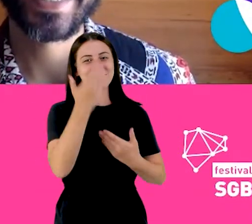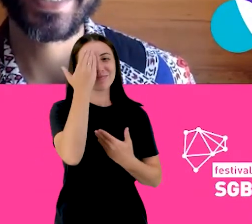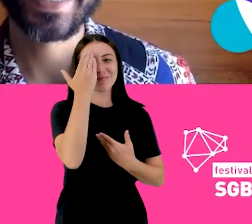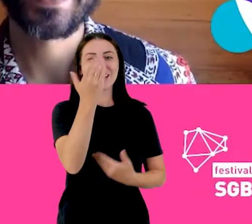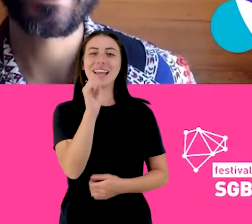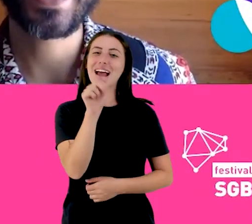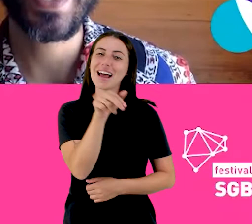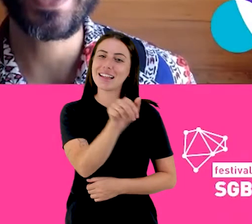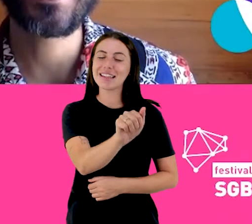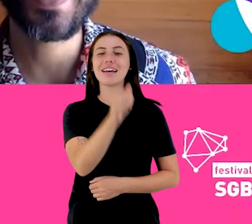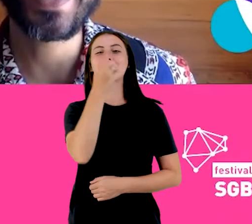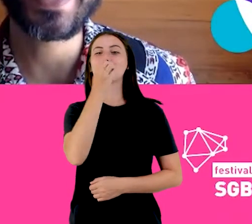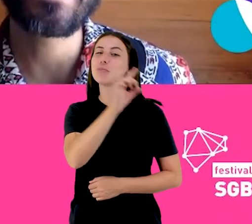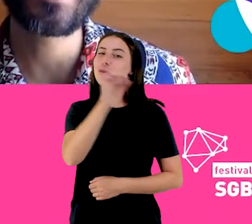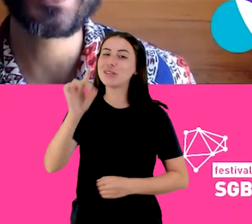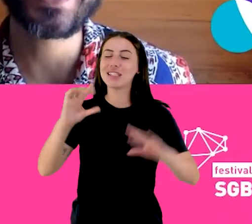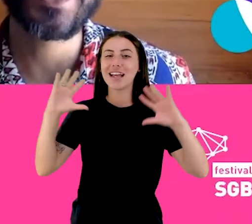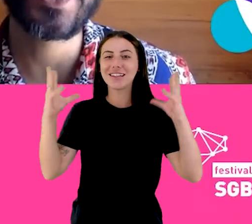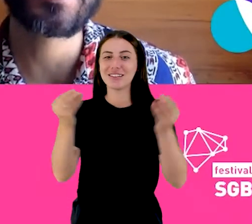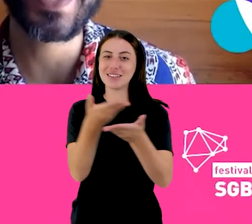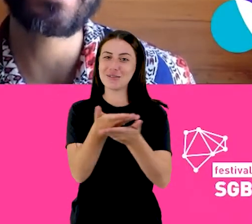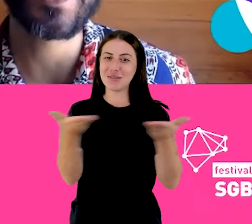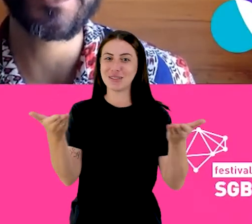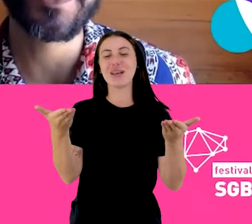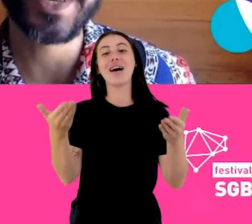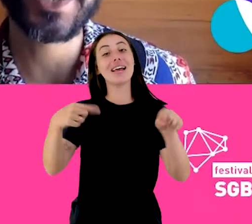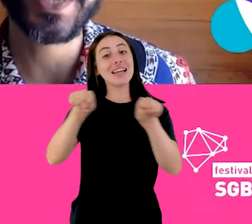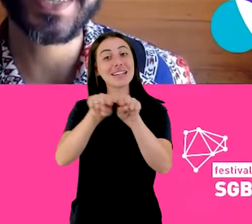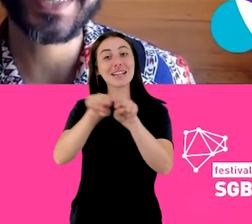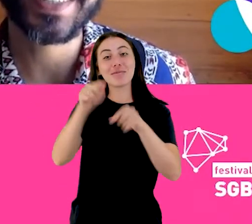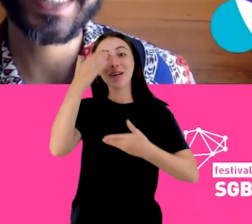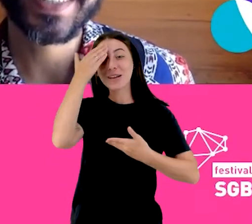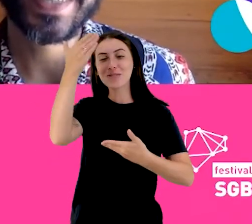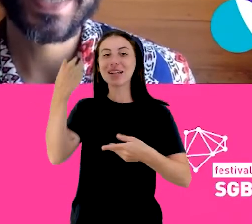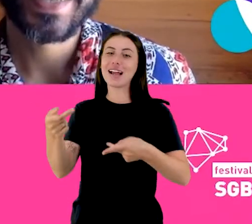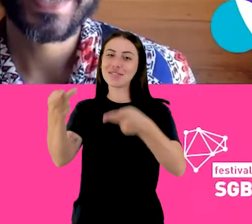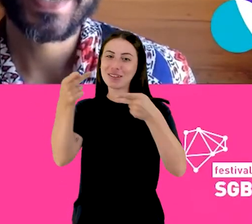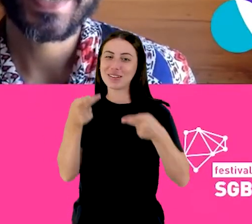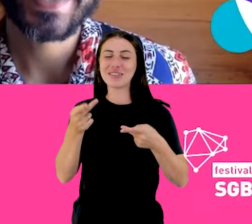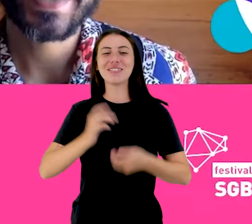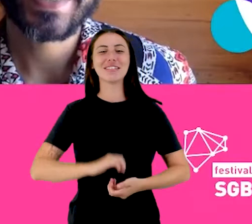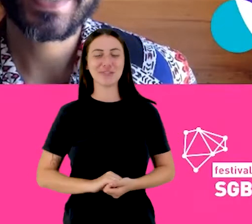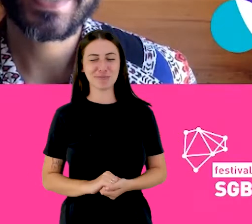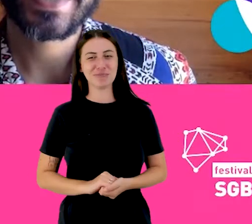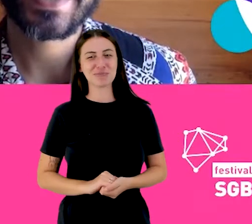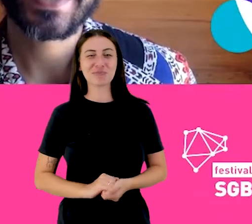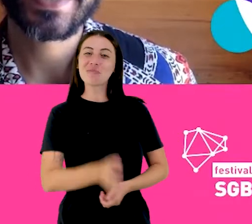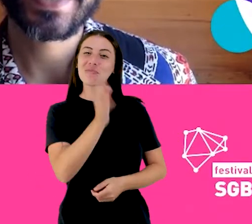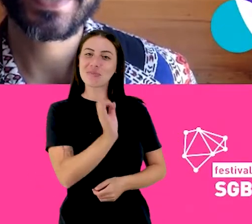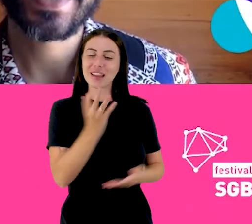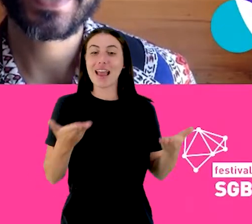Rick. Obrigado, Ana. Bom dia a todos. Obrigado pelo convite. E agora eu deixo